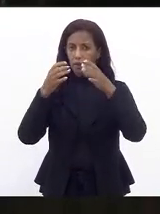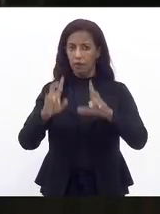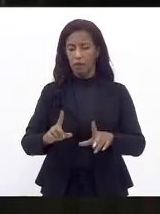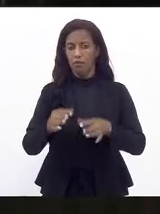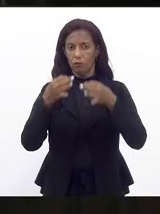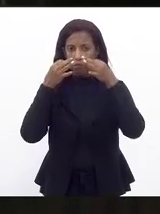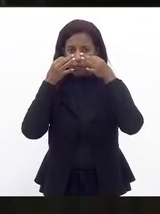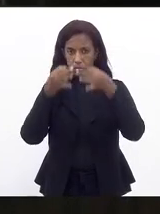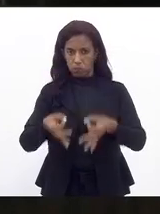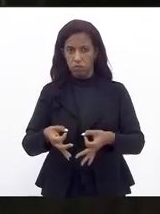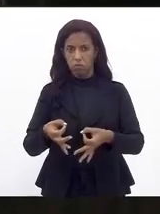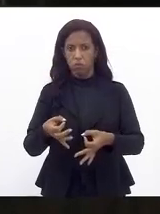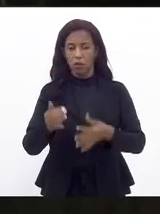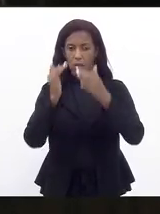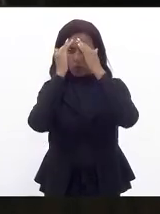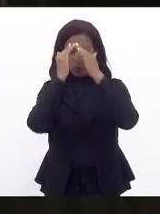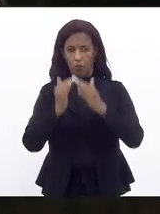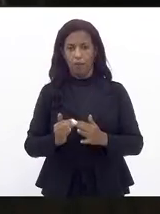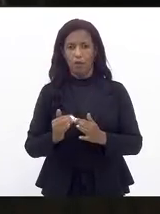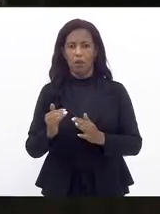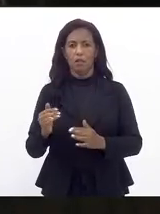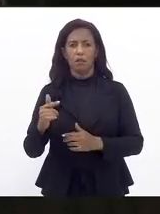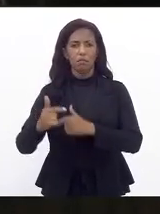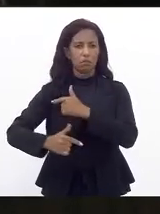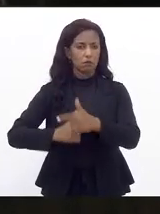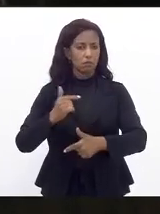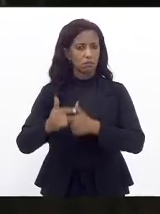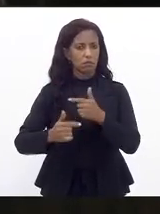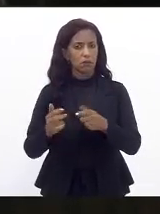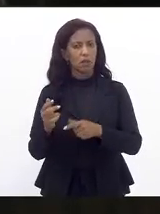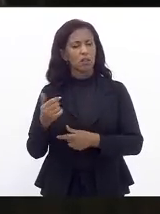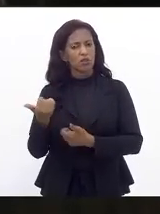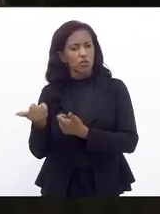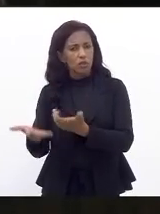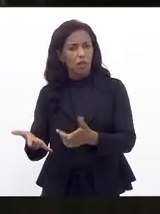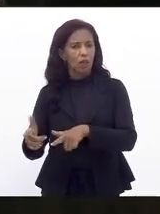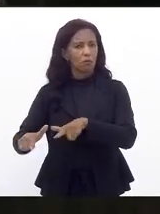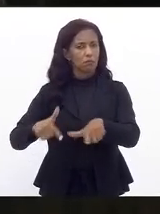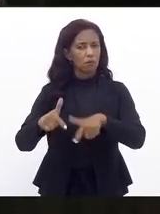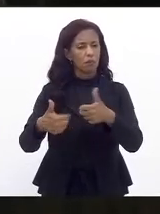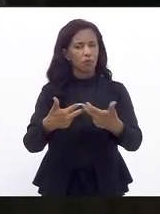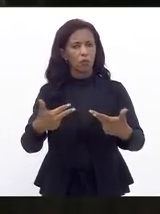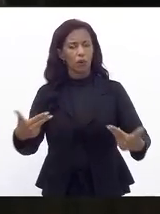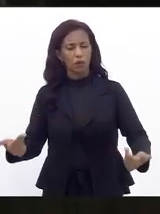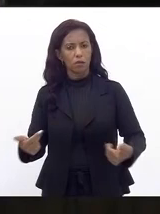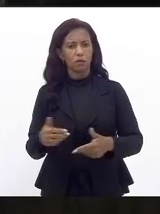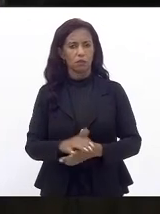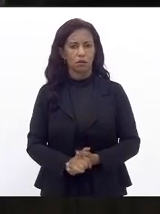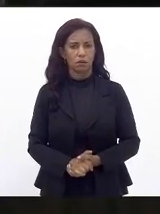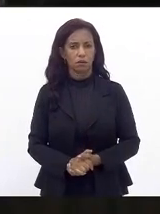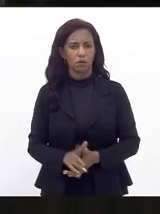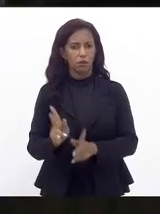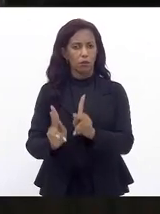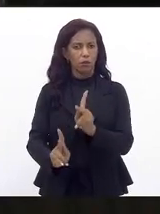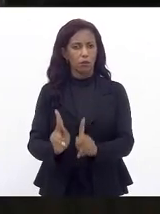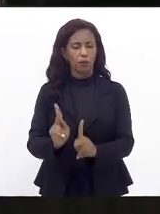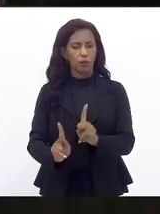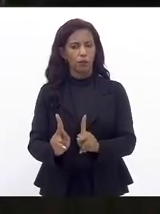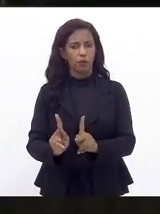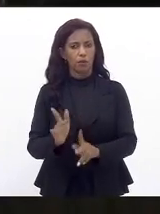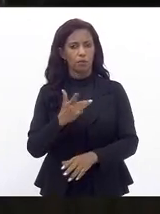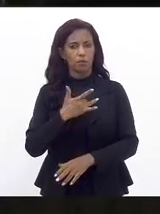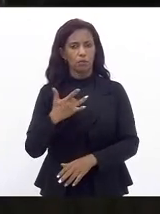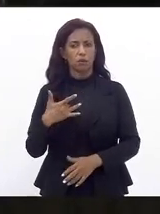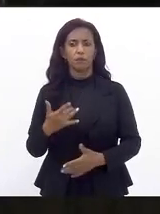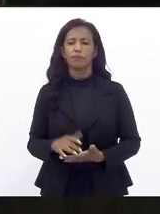essas OSs que não têm cumprido o seu papel de prestar o serviço de qualidade para a população na área da